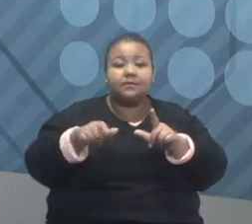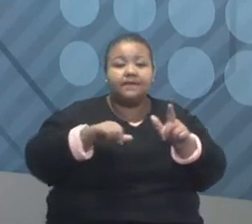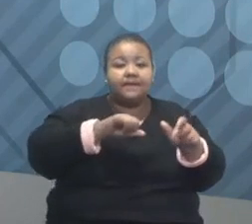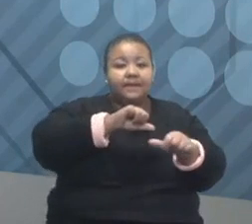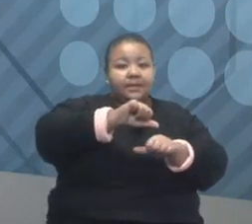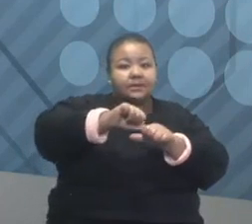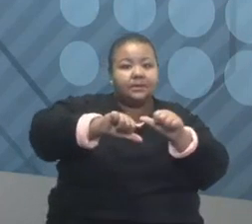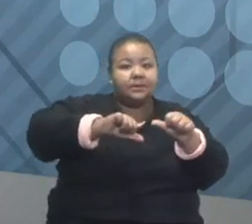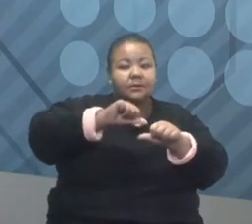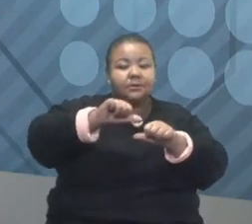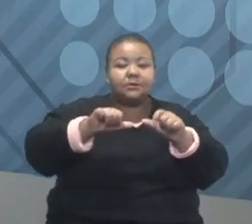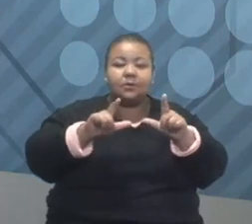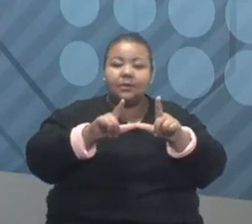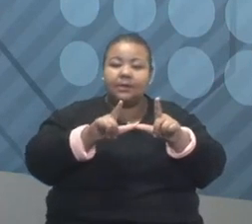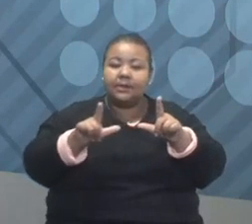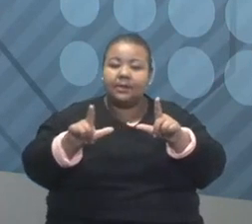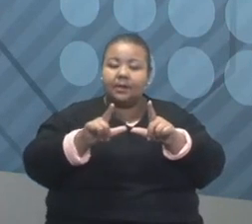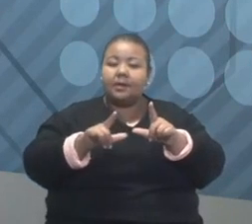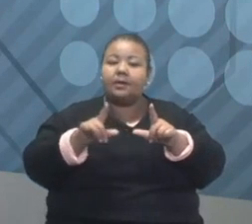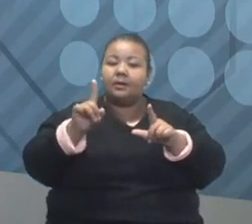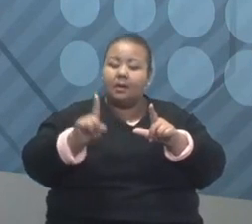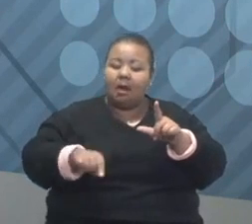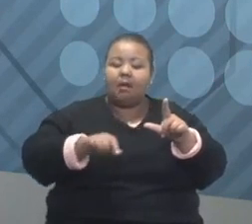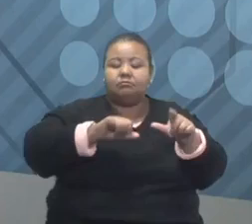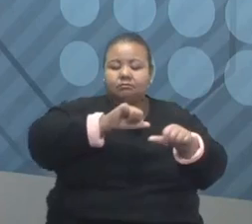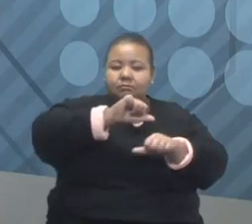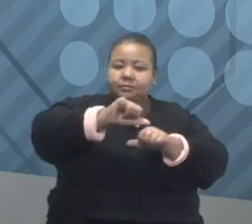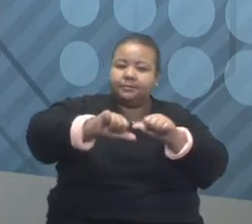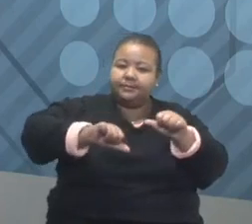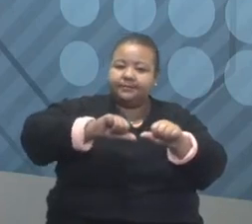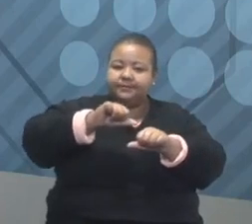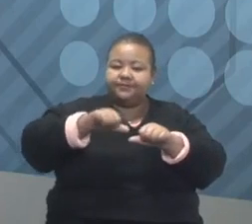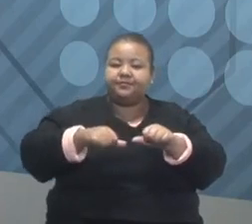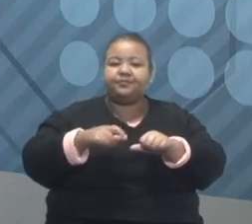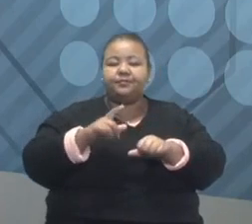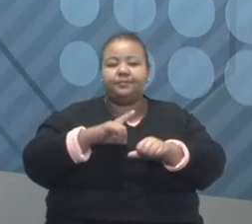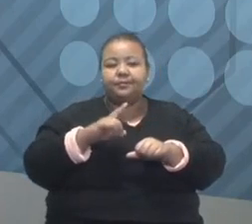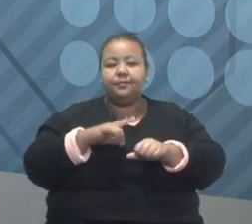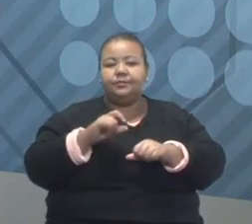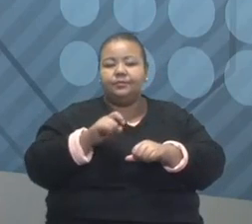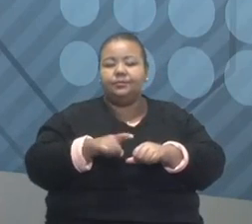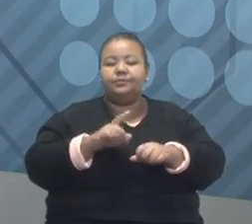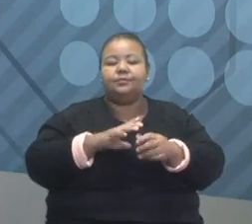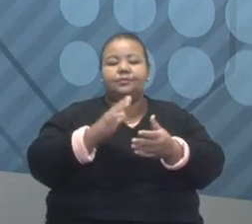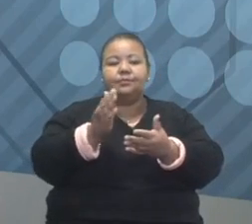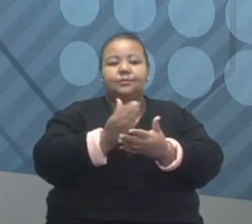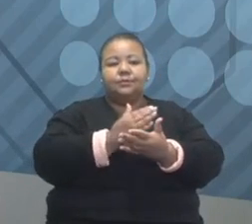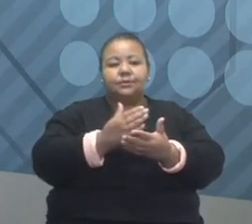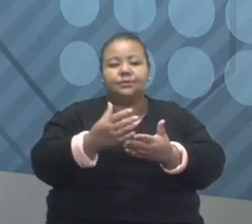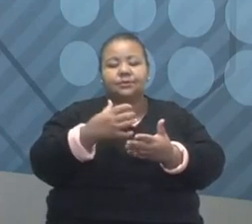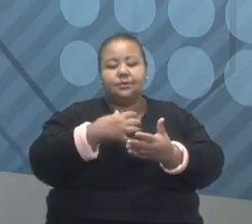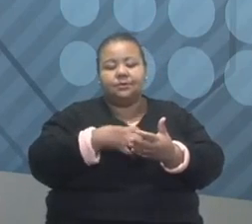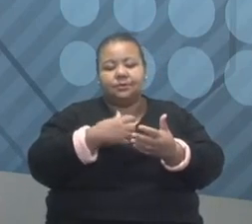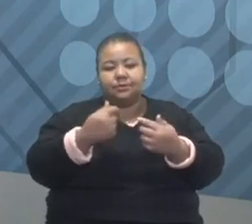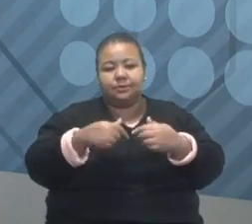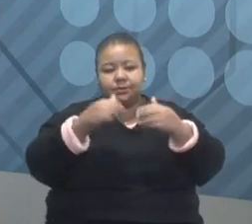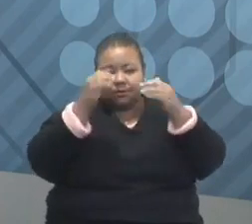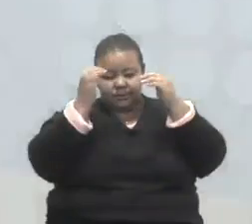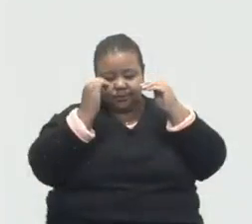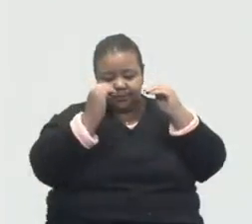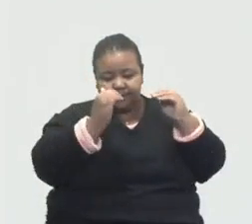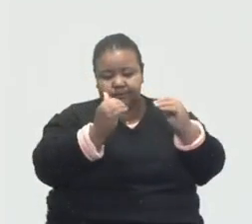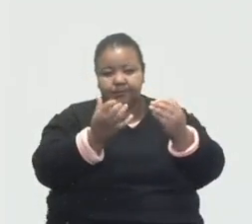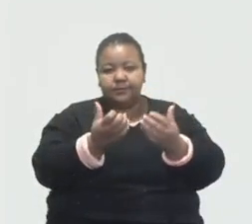uma aplicação. Então, ela tem que satisfazer essa situação. Só que ela também tem algumas condições a serem satisfeitas.